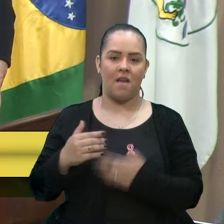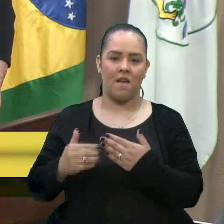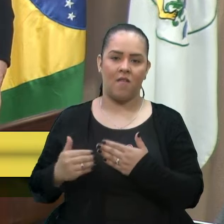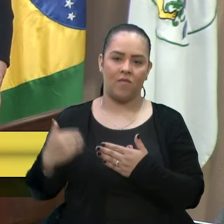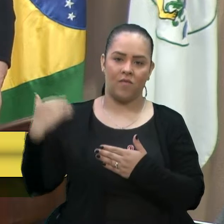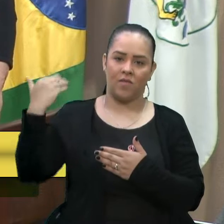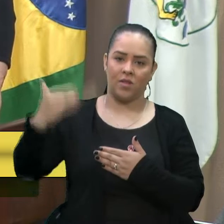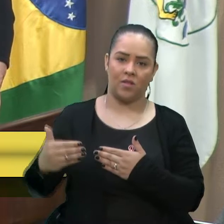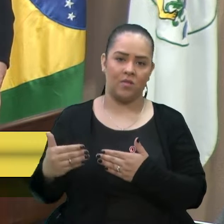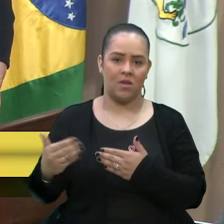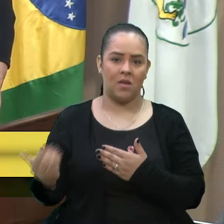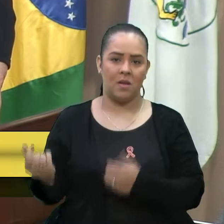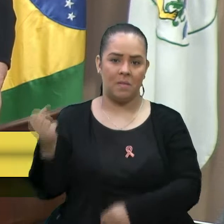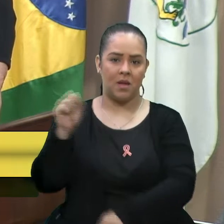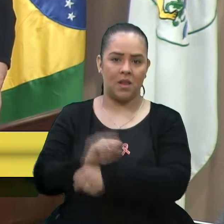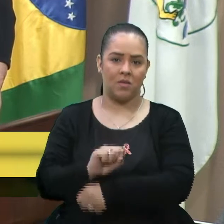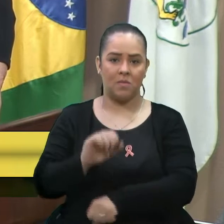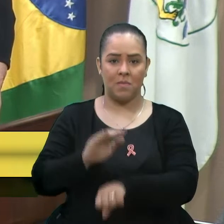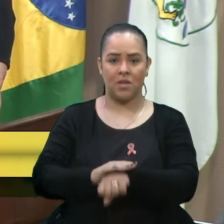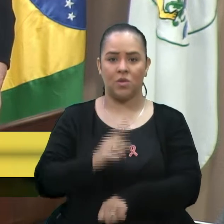congelados há mais de ano e meio.